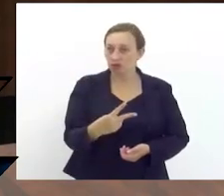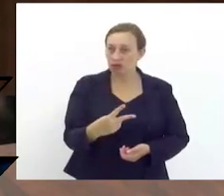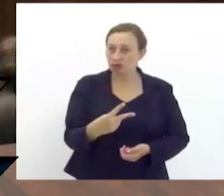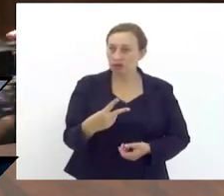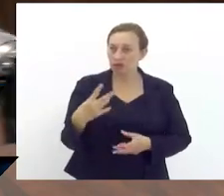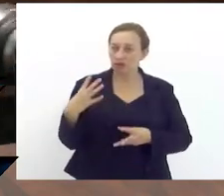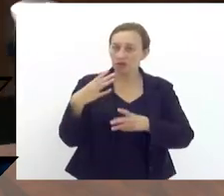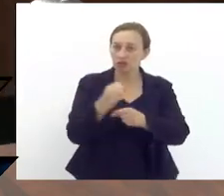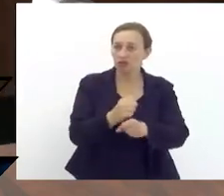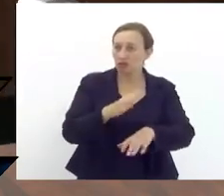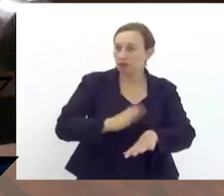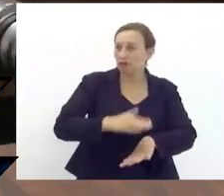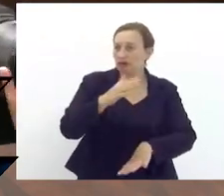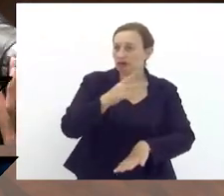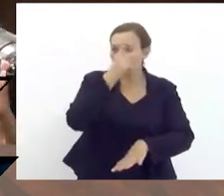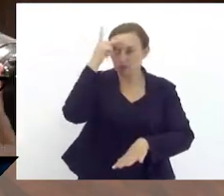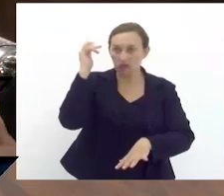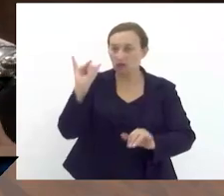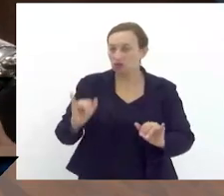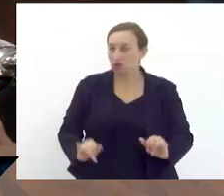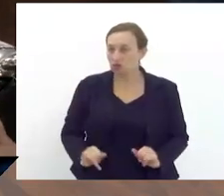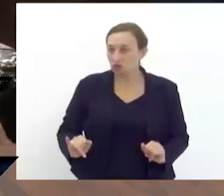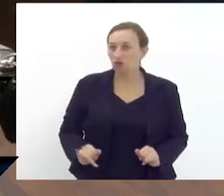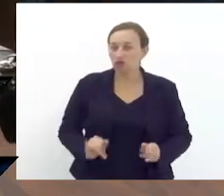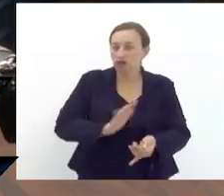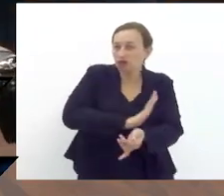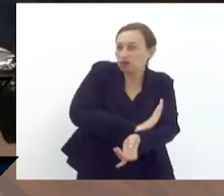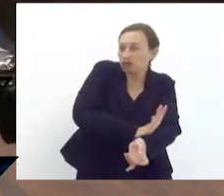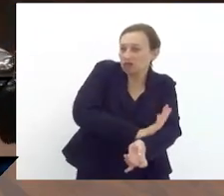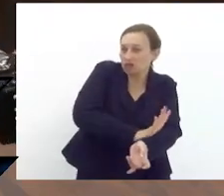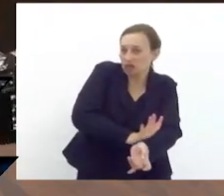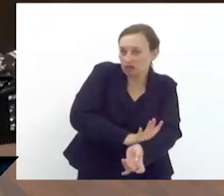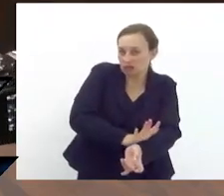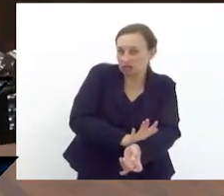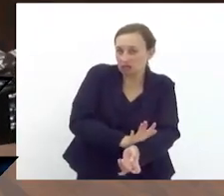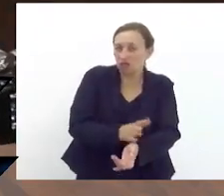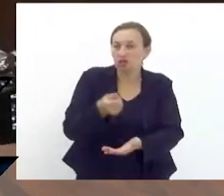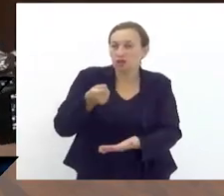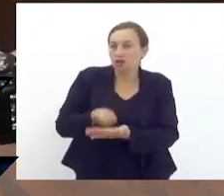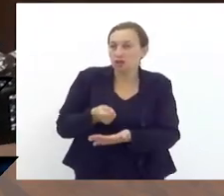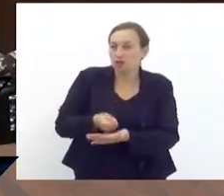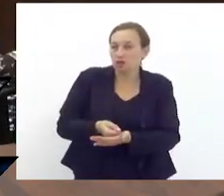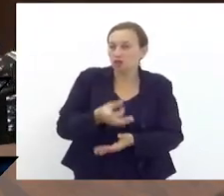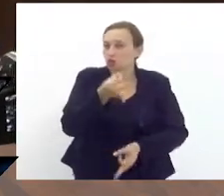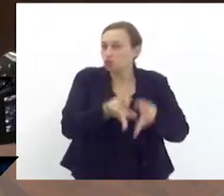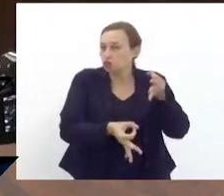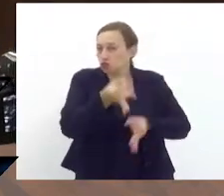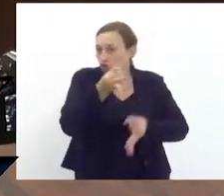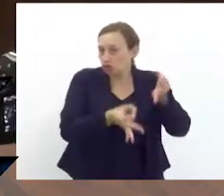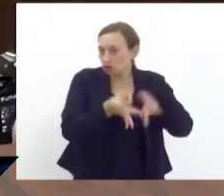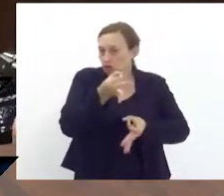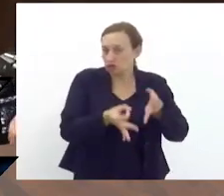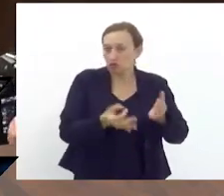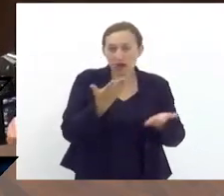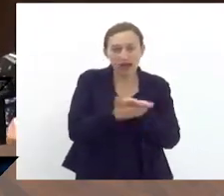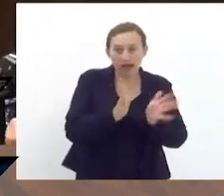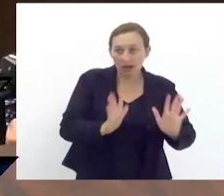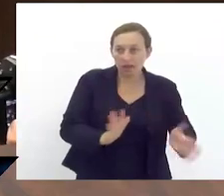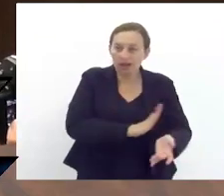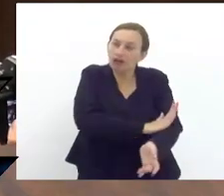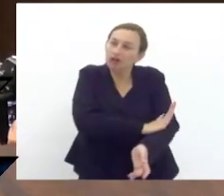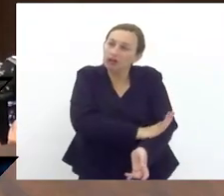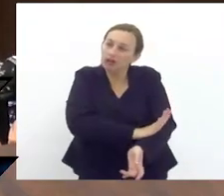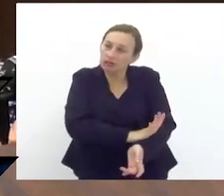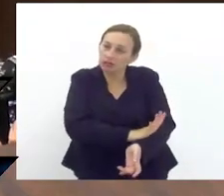a tantas outras vozes que se que exigem Justiça fim do racismo e